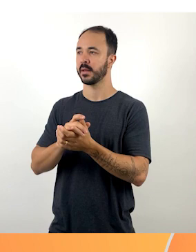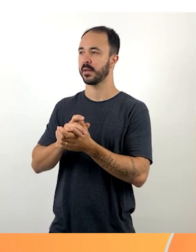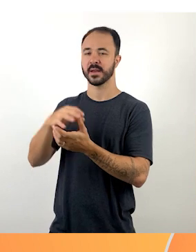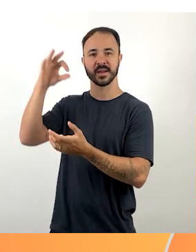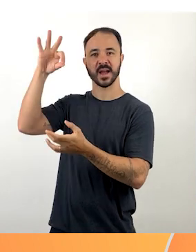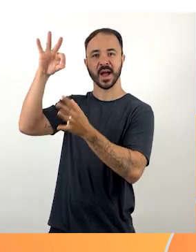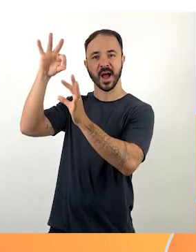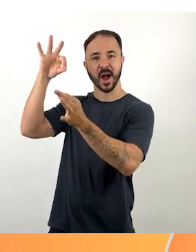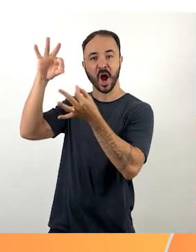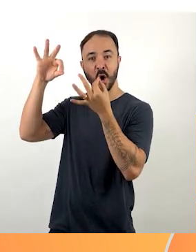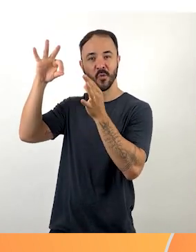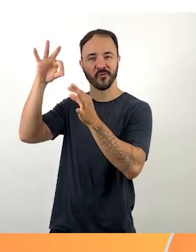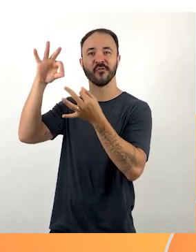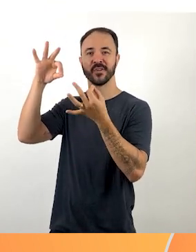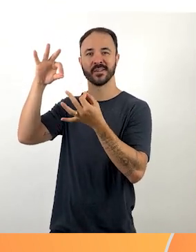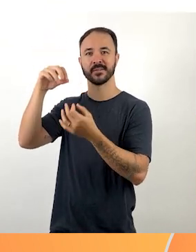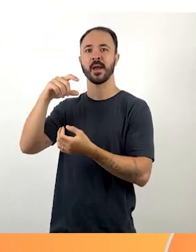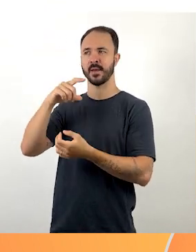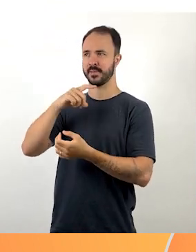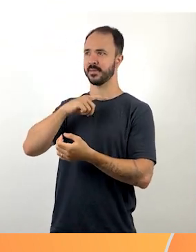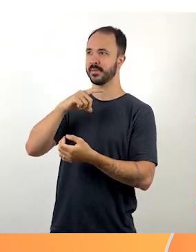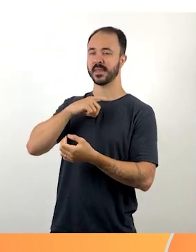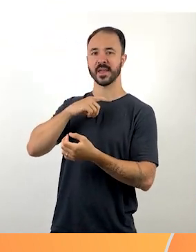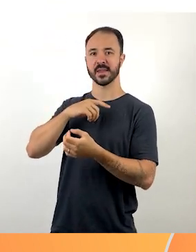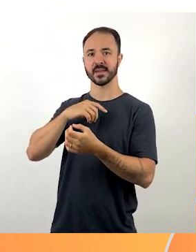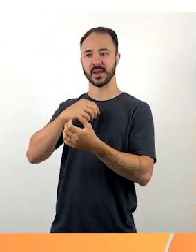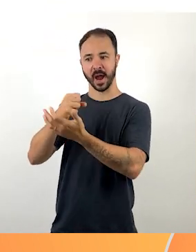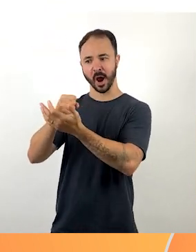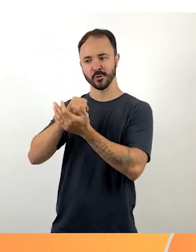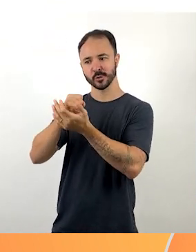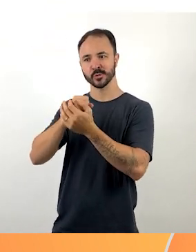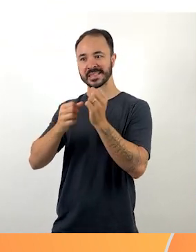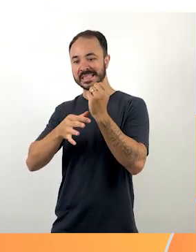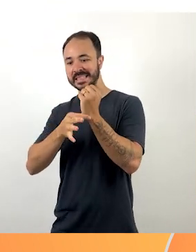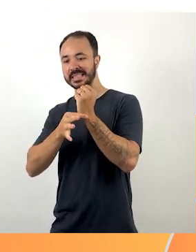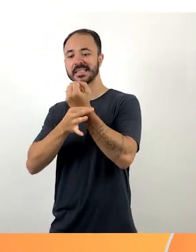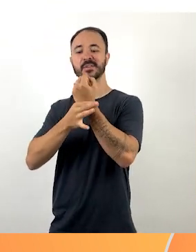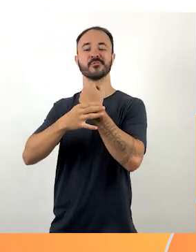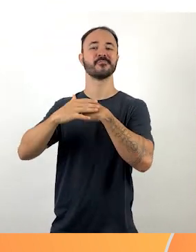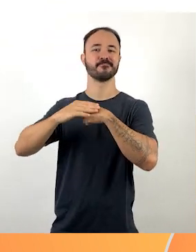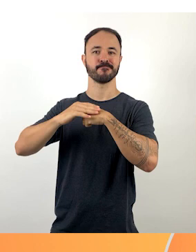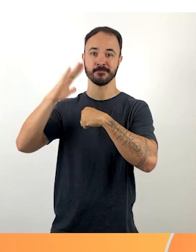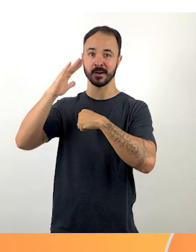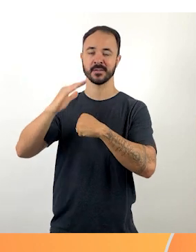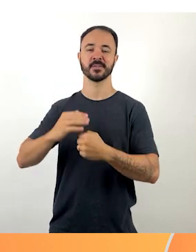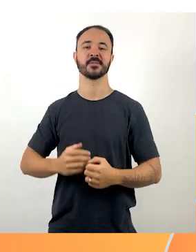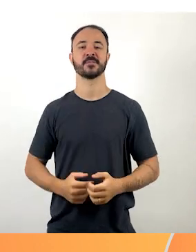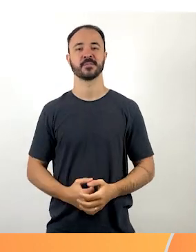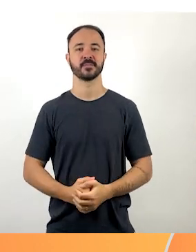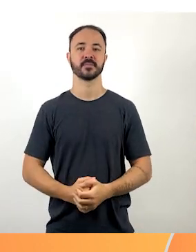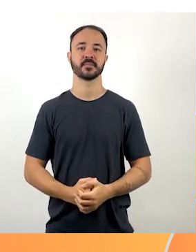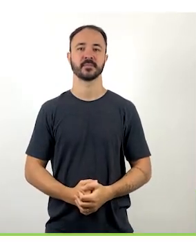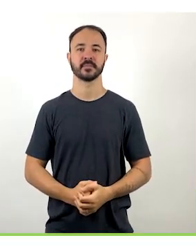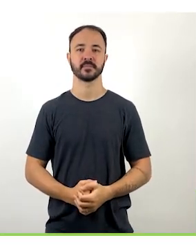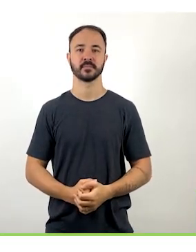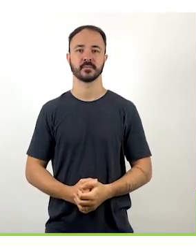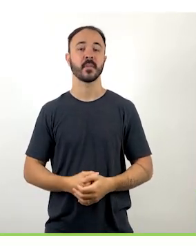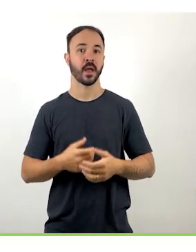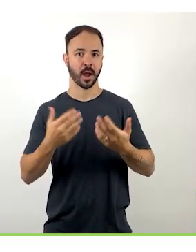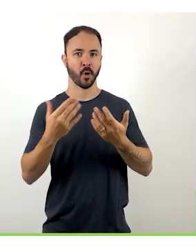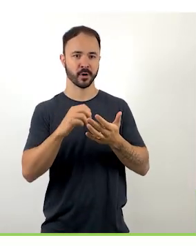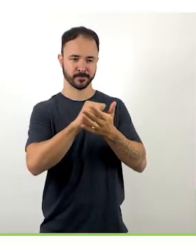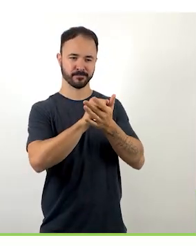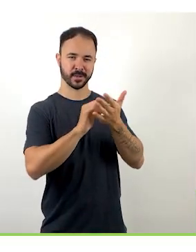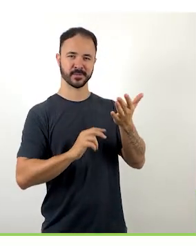estruturas enroladinhas chamadas de gavinhas, que auxiliam no suporte da planta. É também uma estrutura relacionada às folhas. Vamos